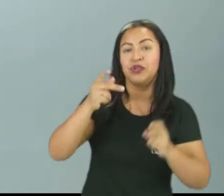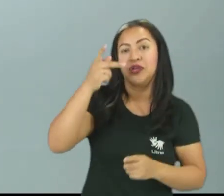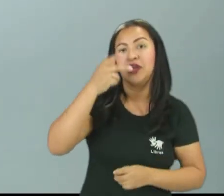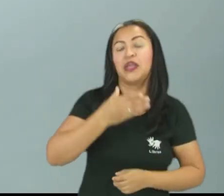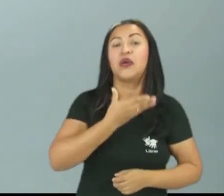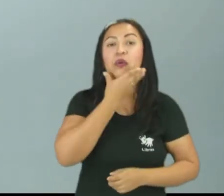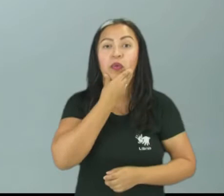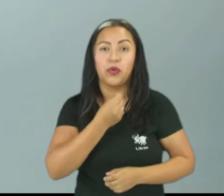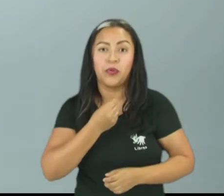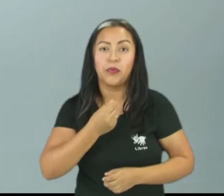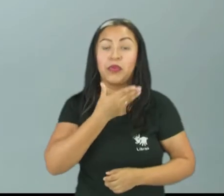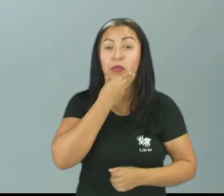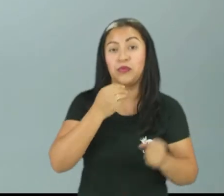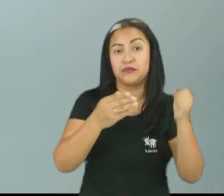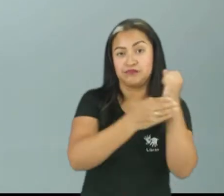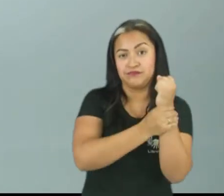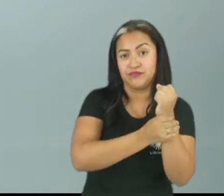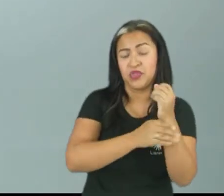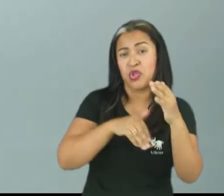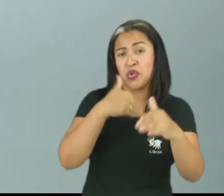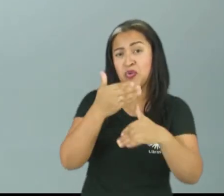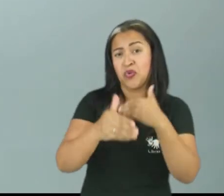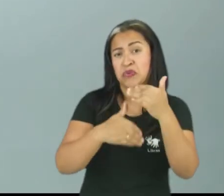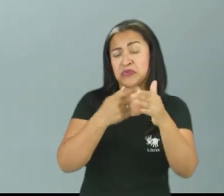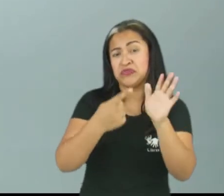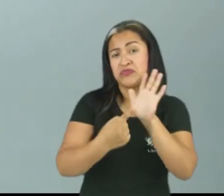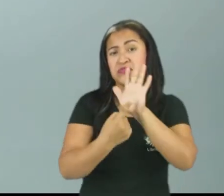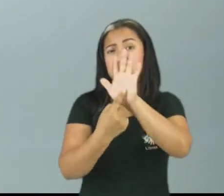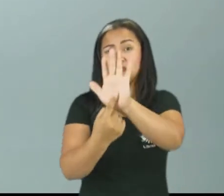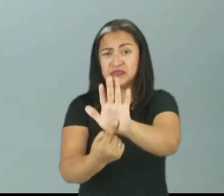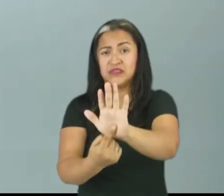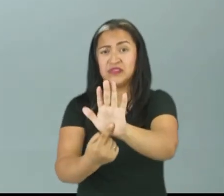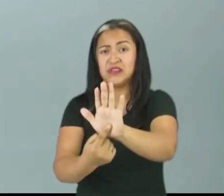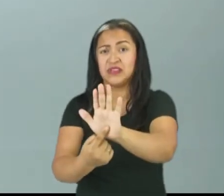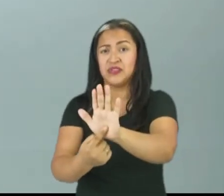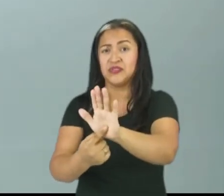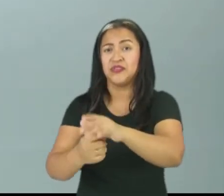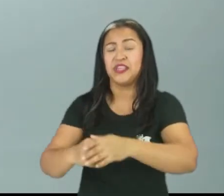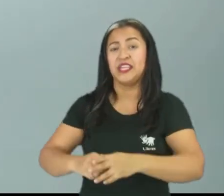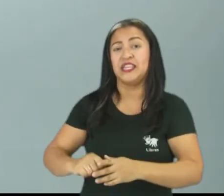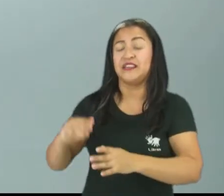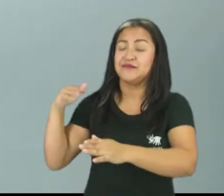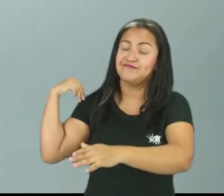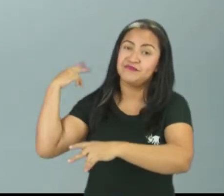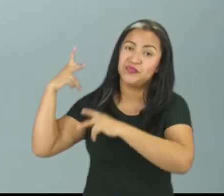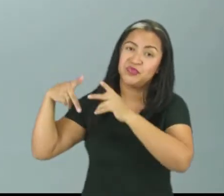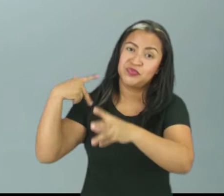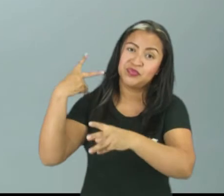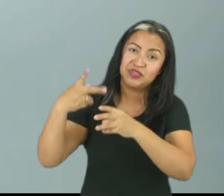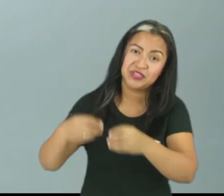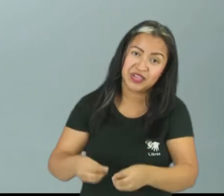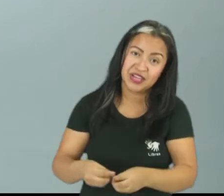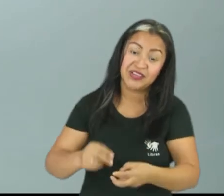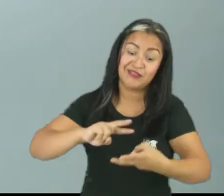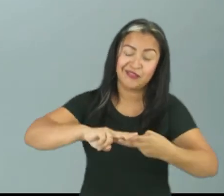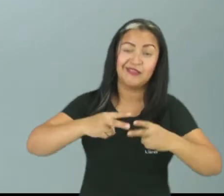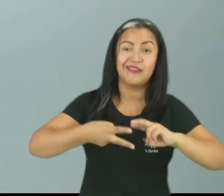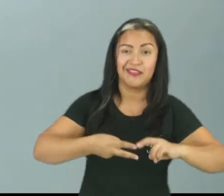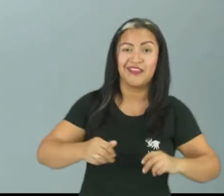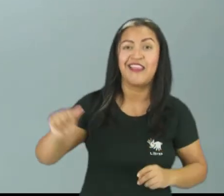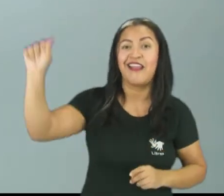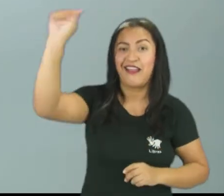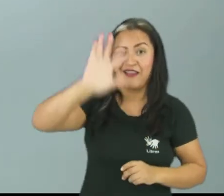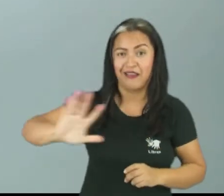aí, como isso vai repercutir aí nessa formação desse afro-brasileiro, né? Que tem aí a junção aí dessa